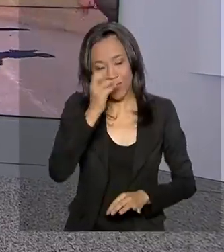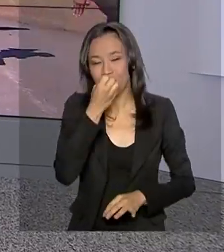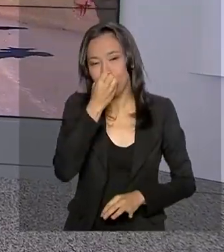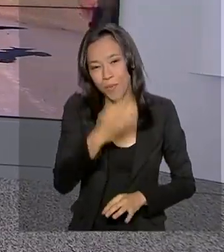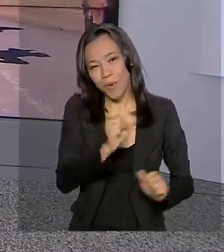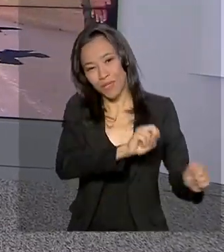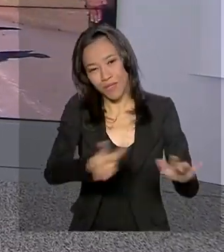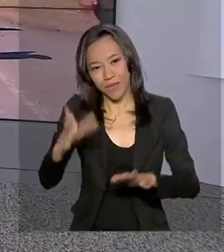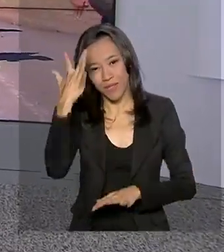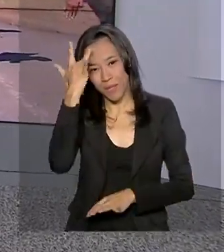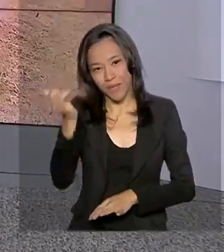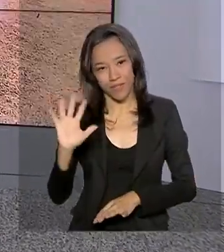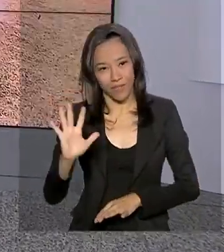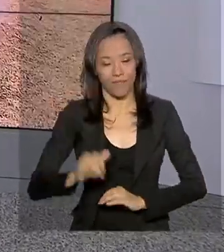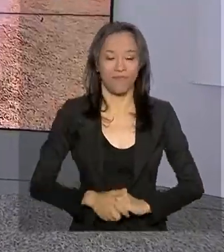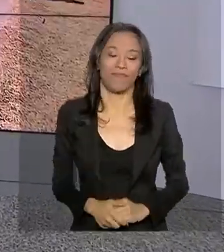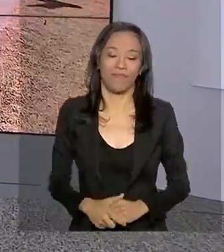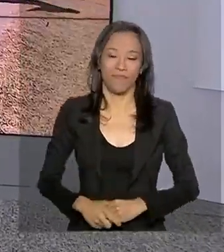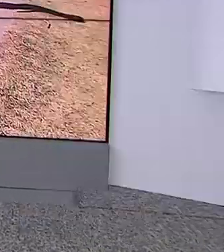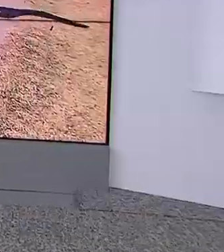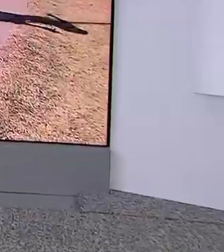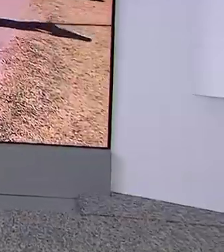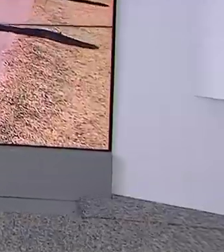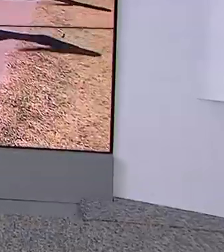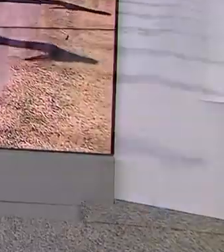boa semana até amanhã ao palco